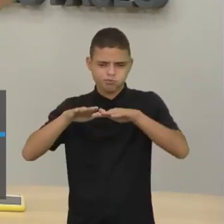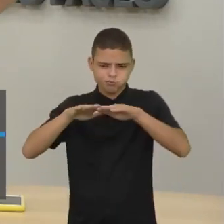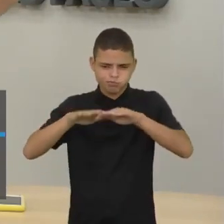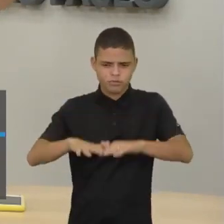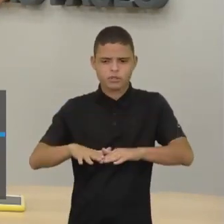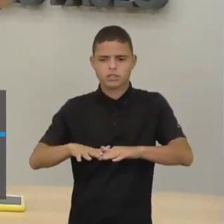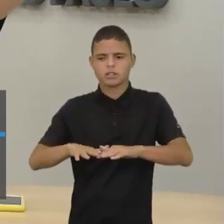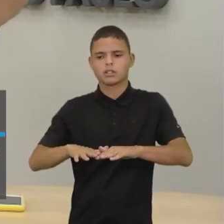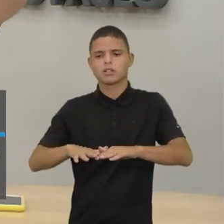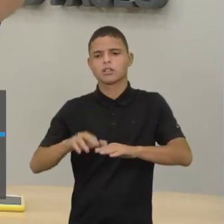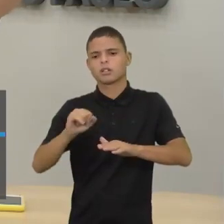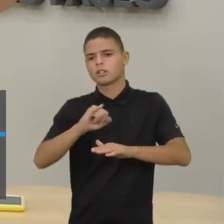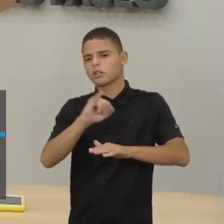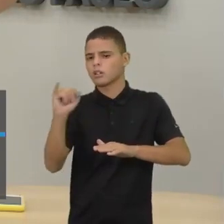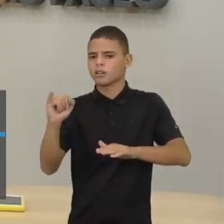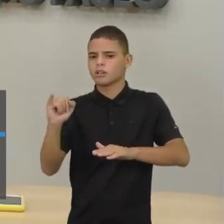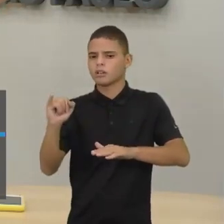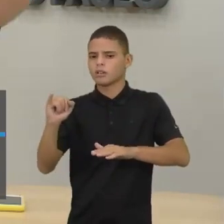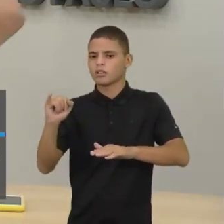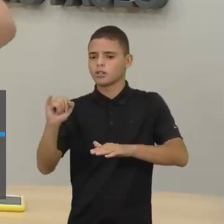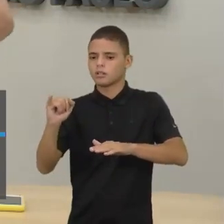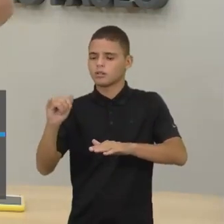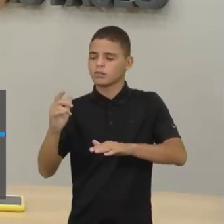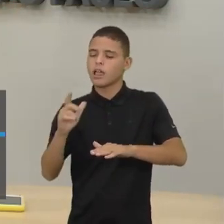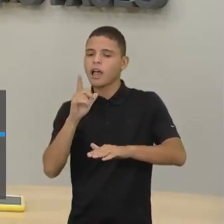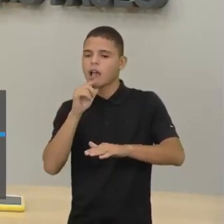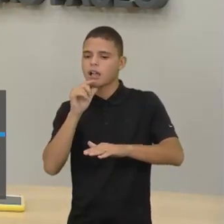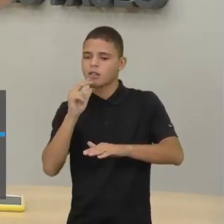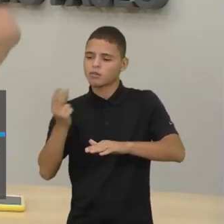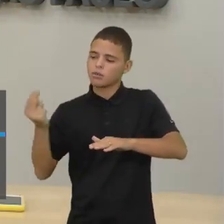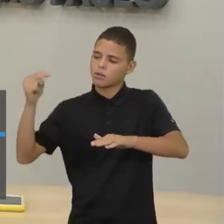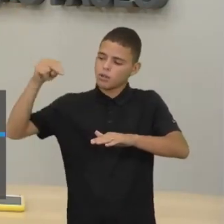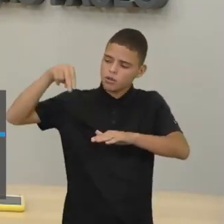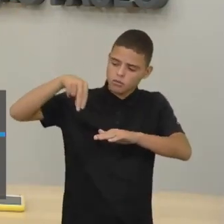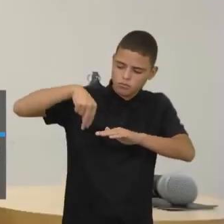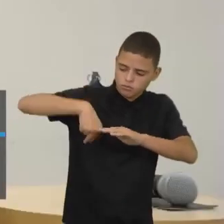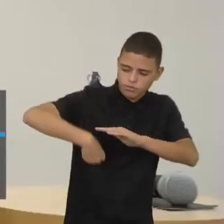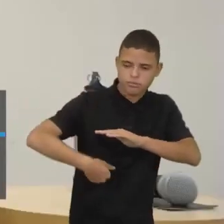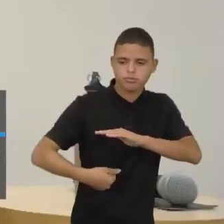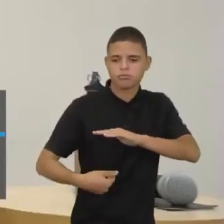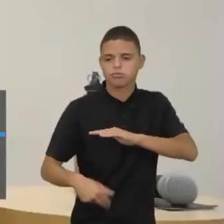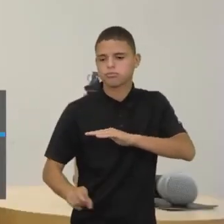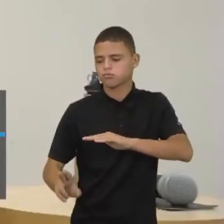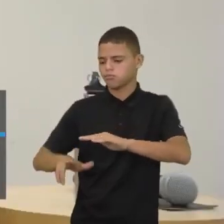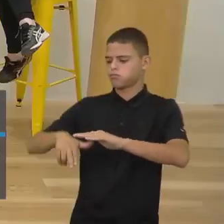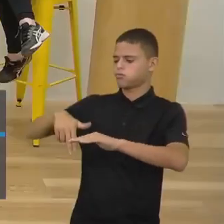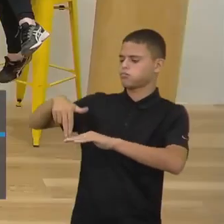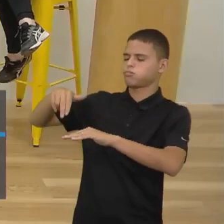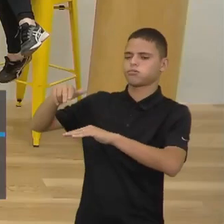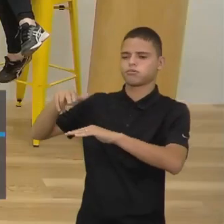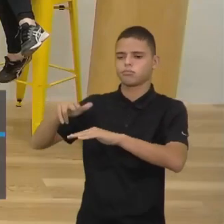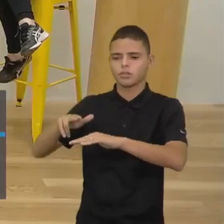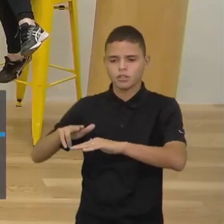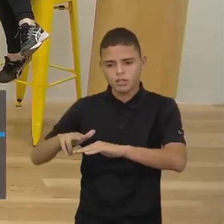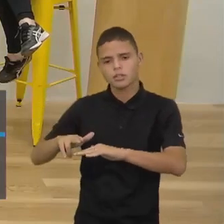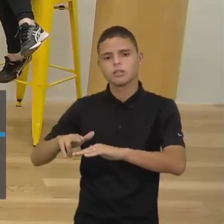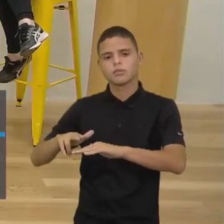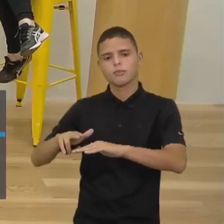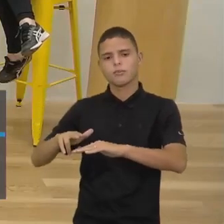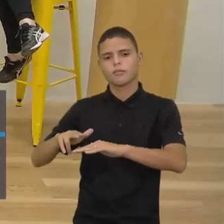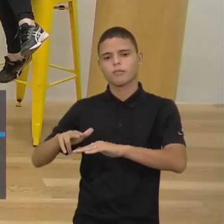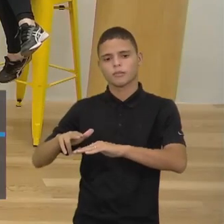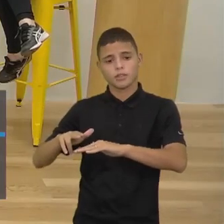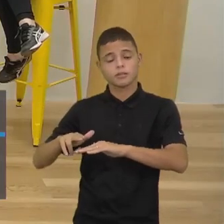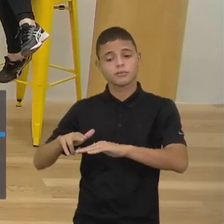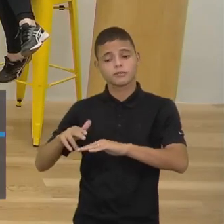se você quiser mergulhar, você vai mergulhar e vai flutuar novamente, sabia? Você sobe. Você pode ficar lá, tranquilo, Quem não sabe lendo um boiar, livro. quem não